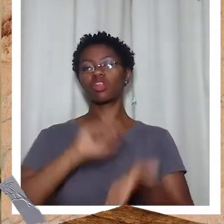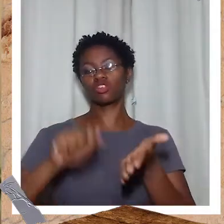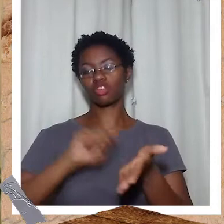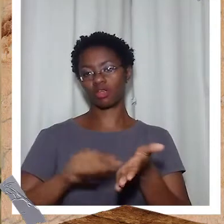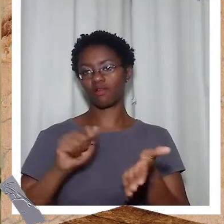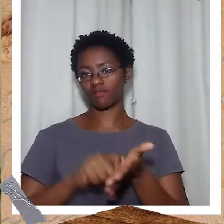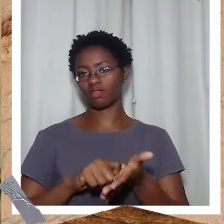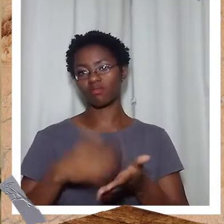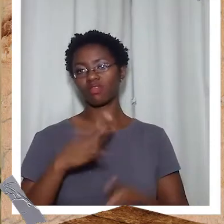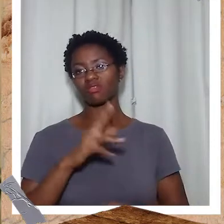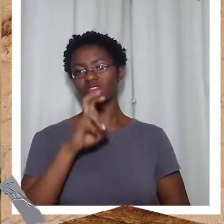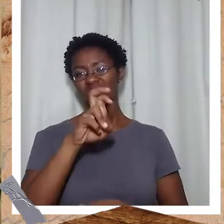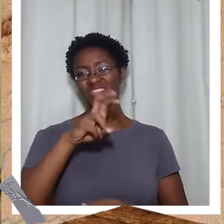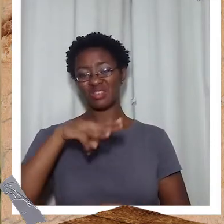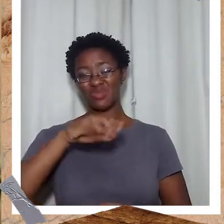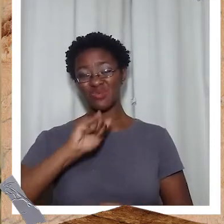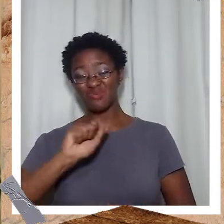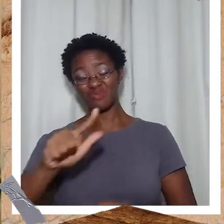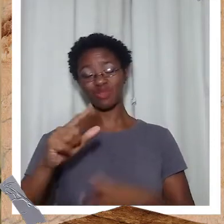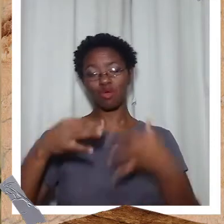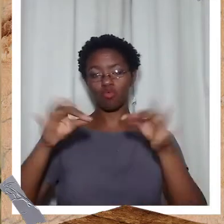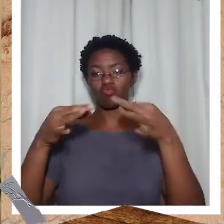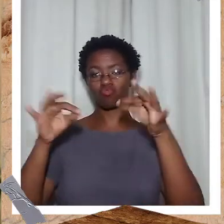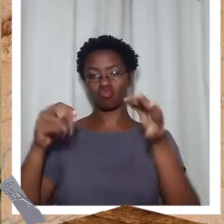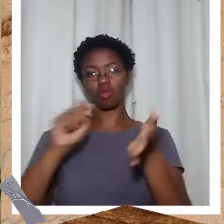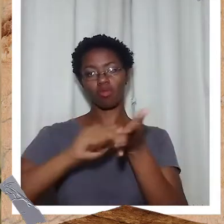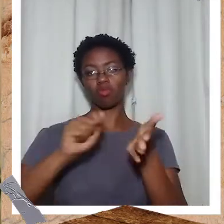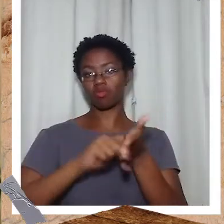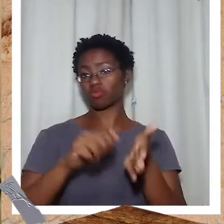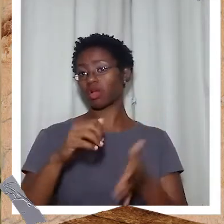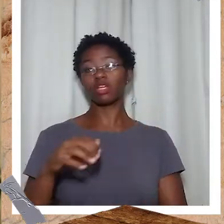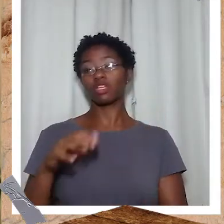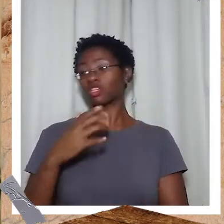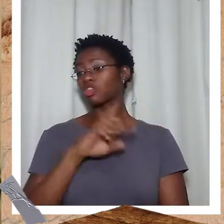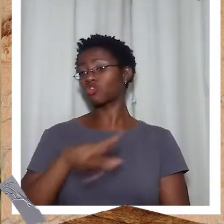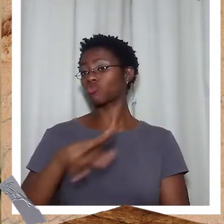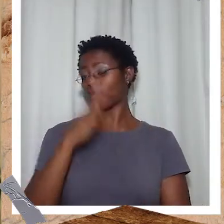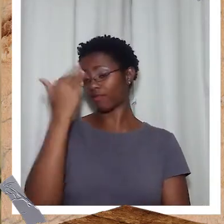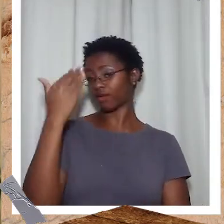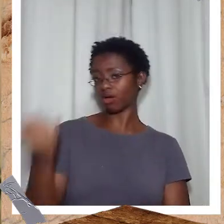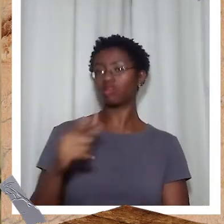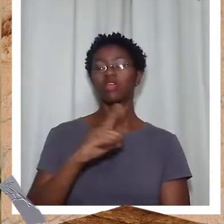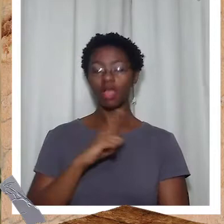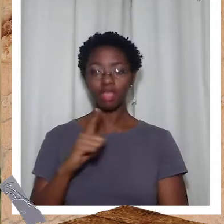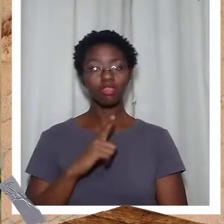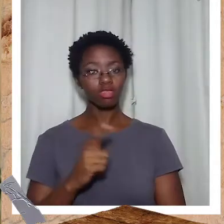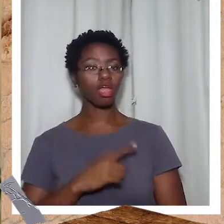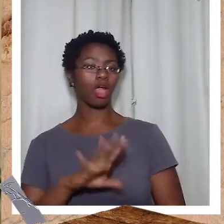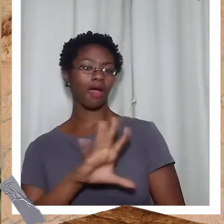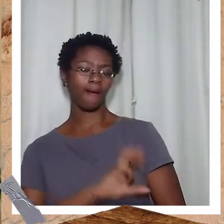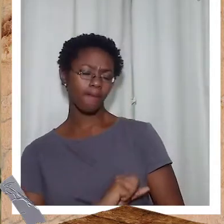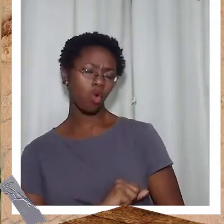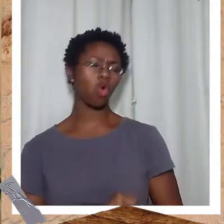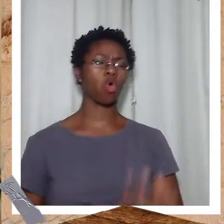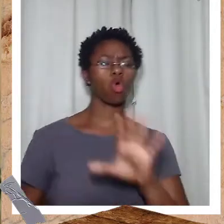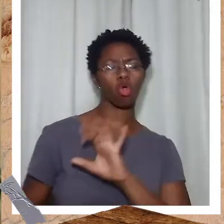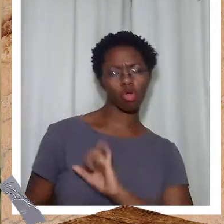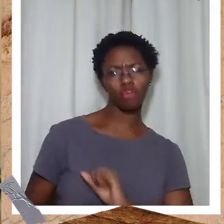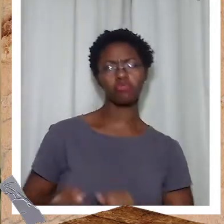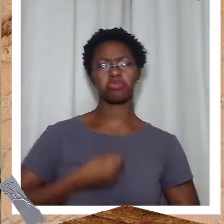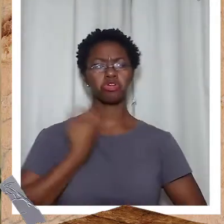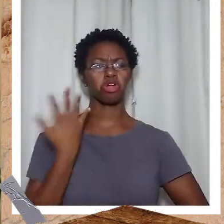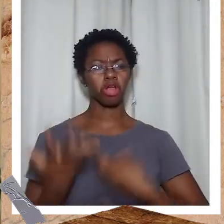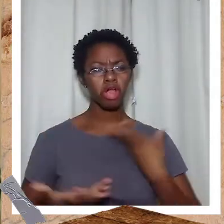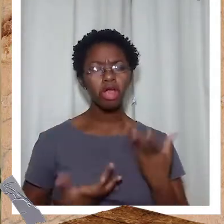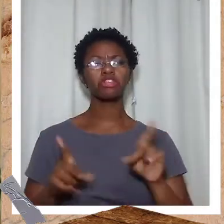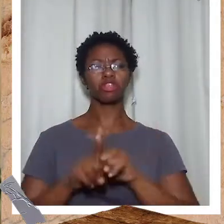de 5.000 páginas manuscritas que seguem inéditas, contendo uma série de romances, poemas, peças de